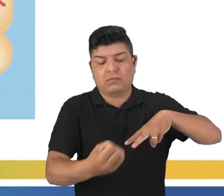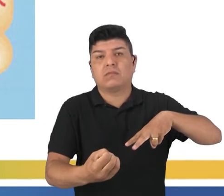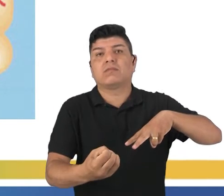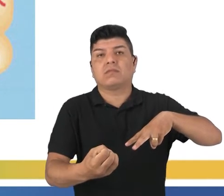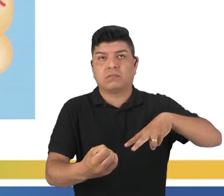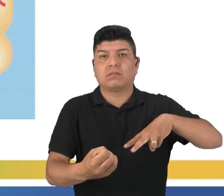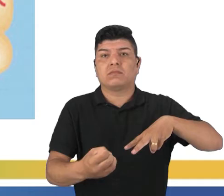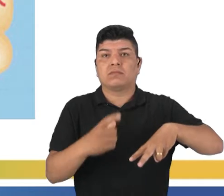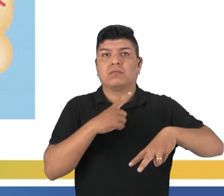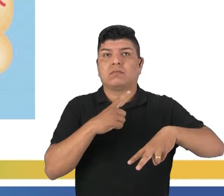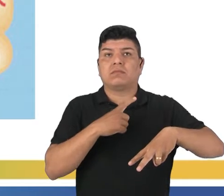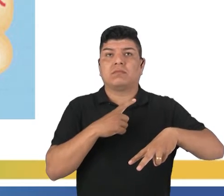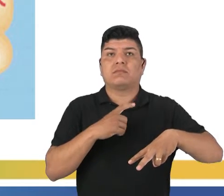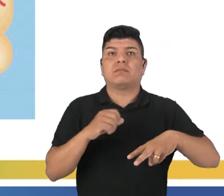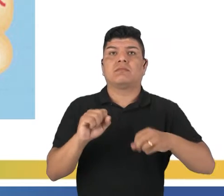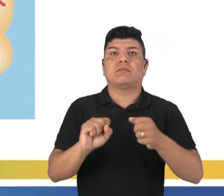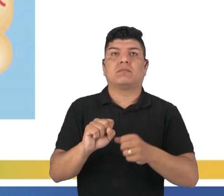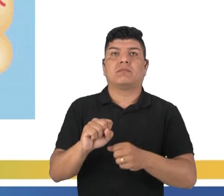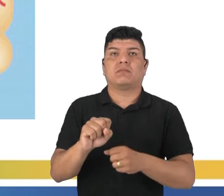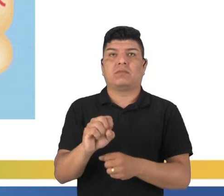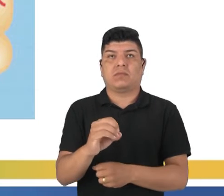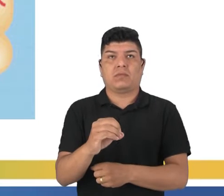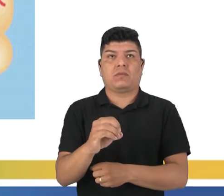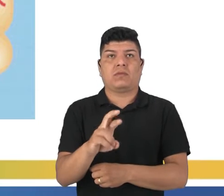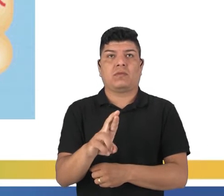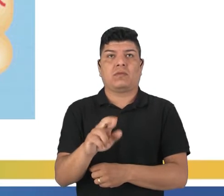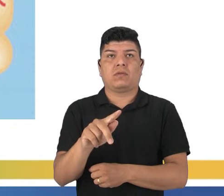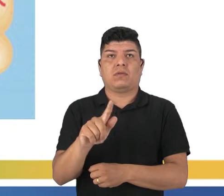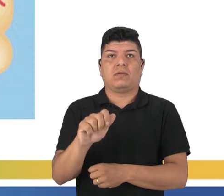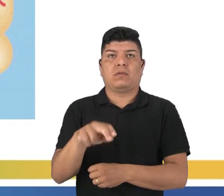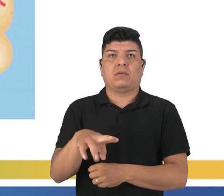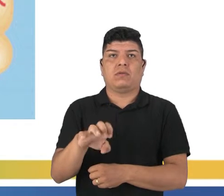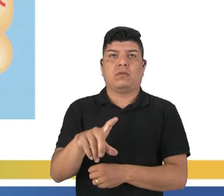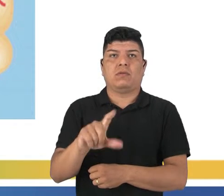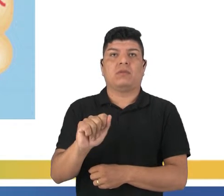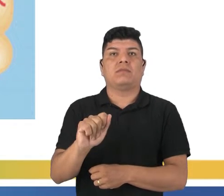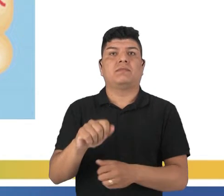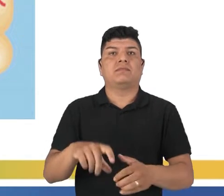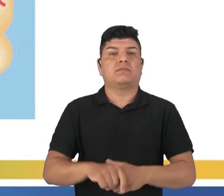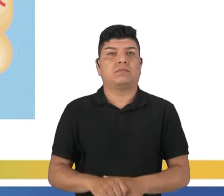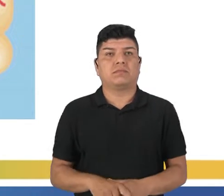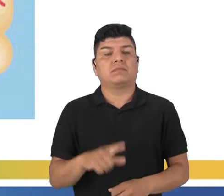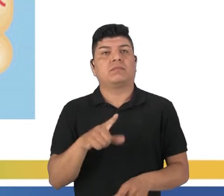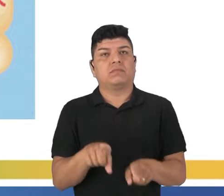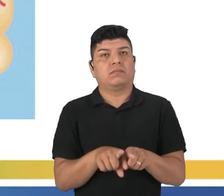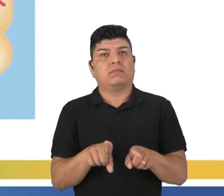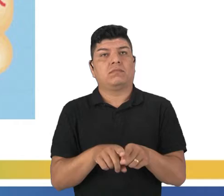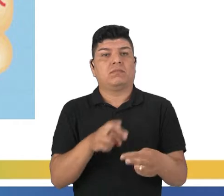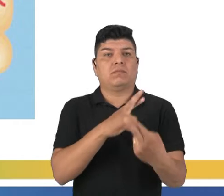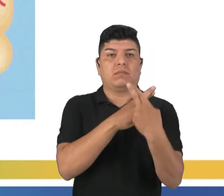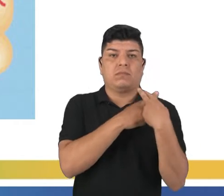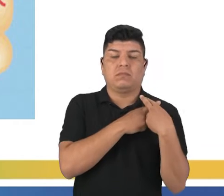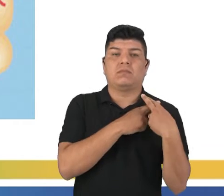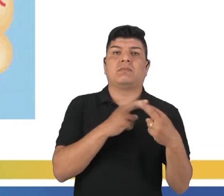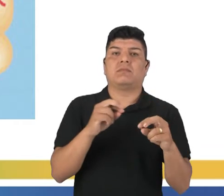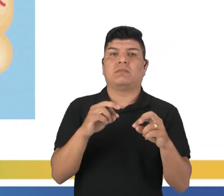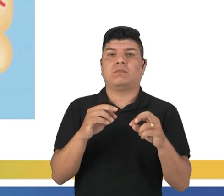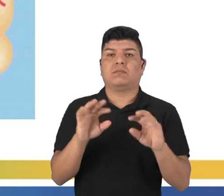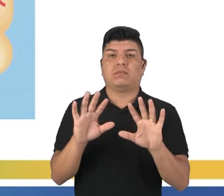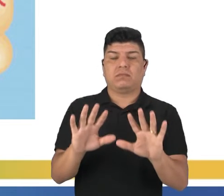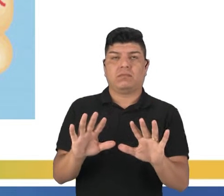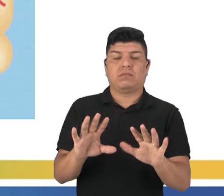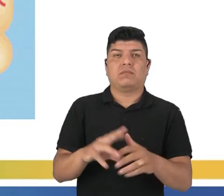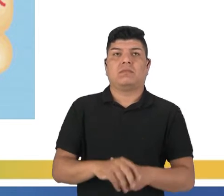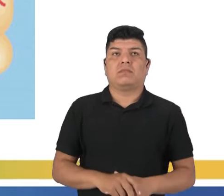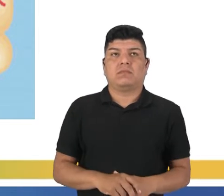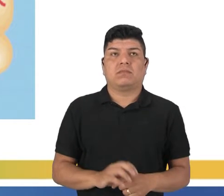O ribossomo é uma organela, como a gente sabe, que também é responsável, né, que é por ela